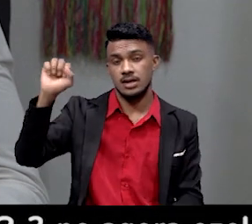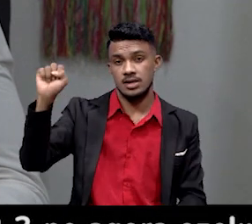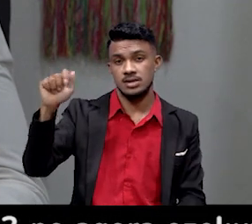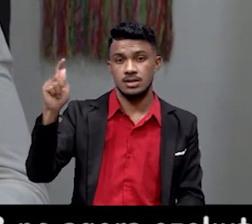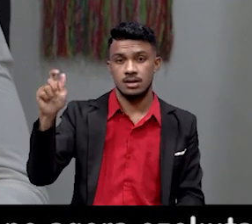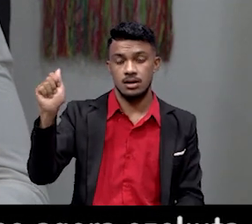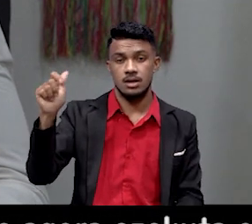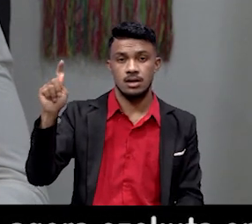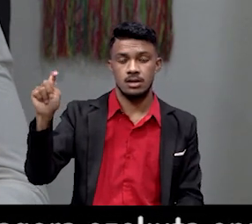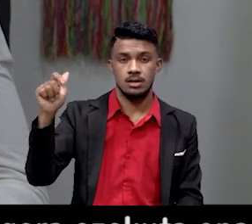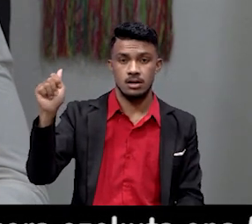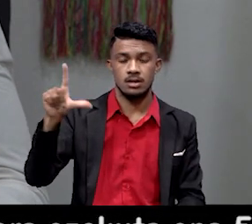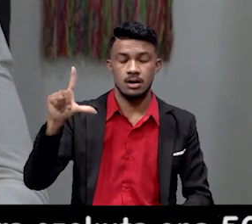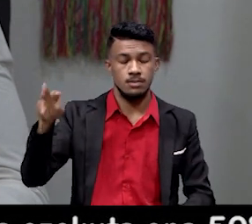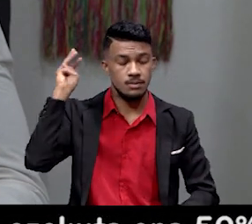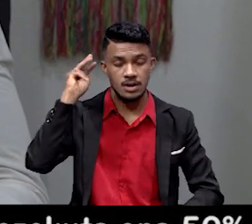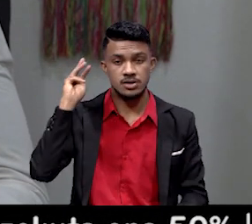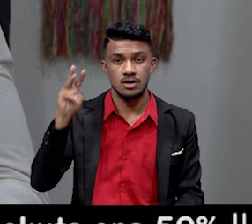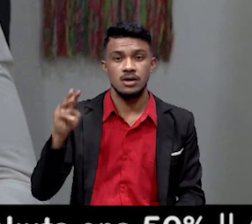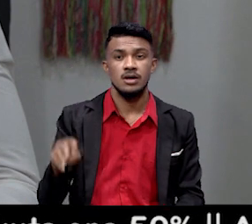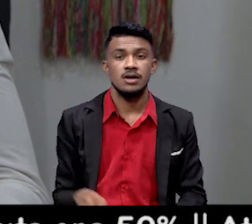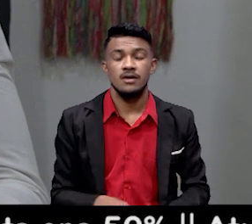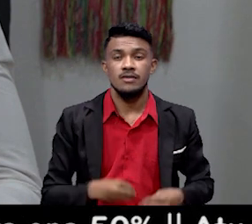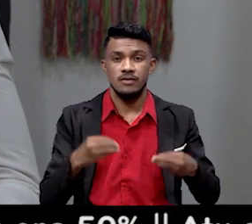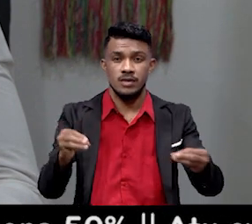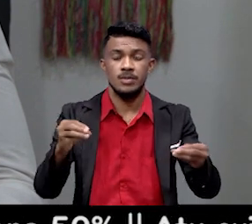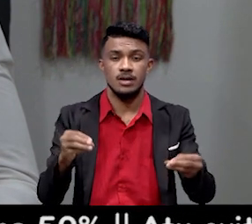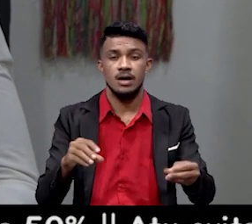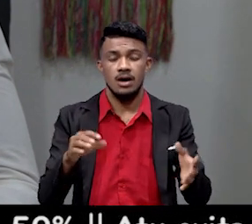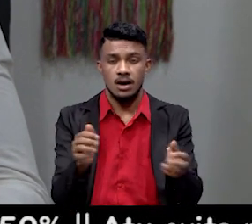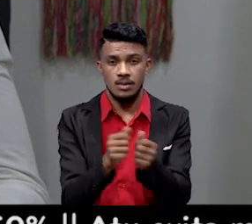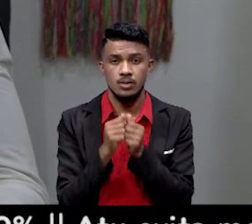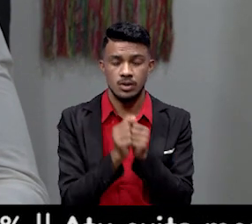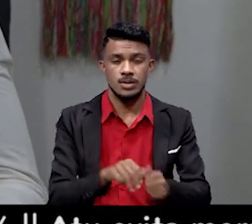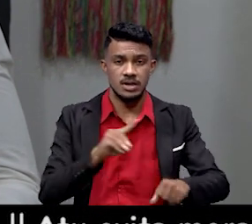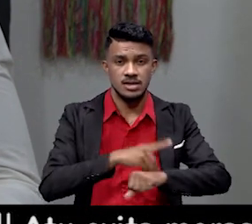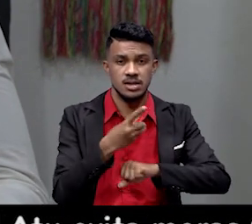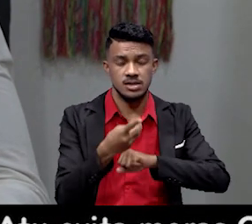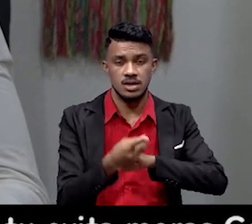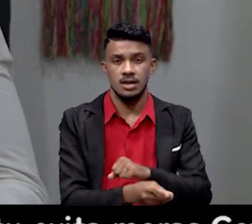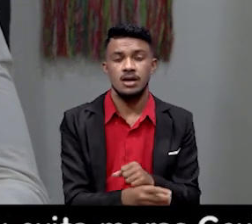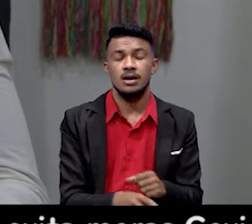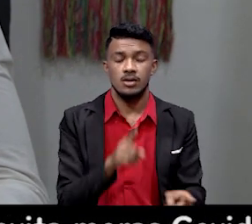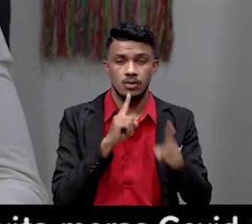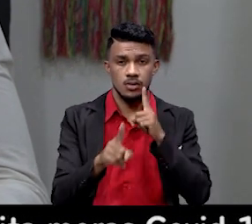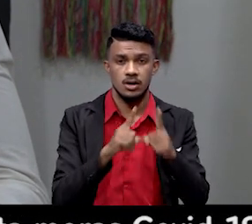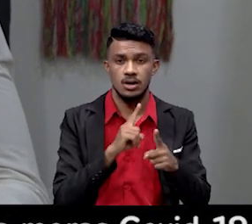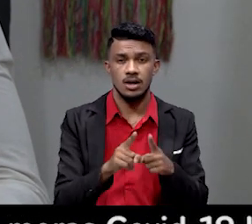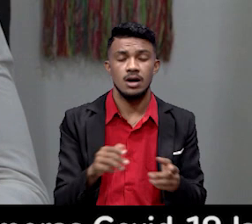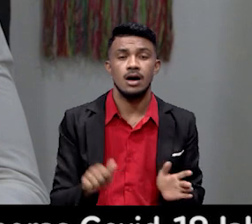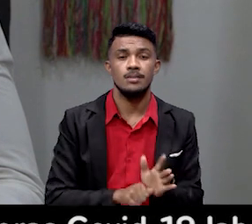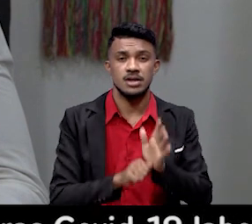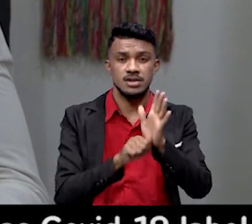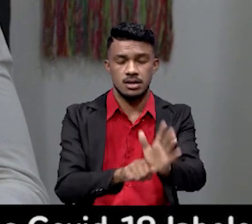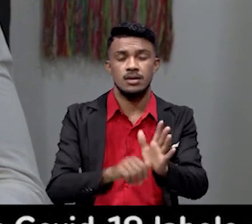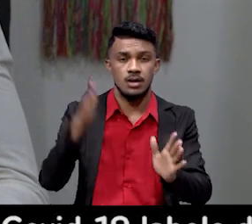minha ministra da missão estatal, a nessa se fia ela unidade de gestão de risco de desastres naturais, até torcei que nós apresenta uma